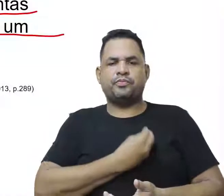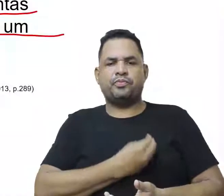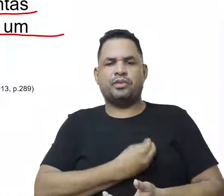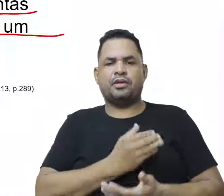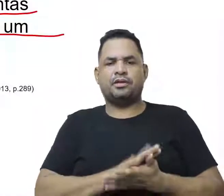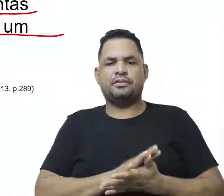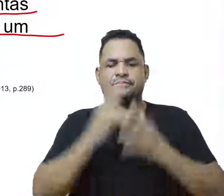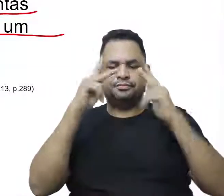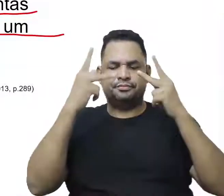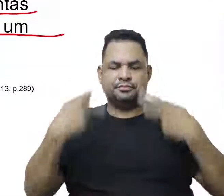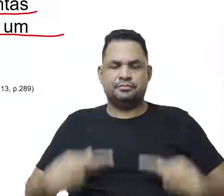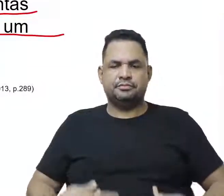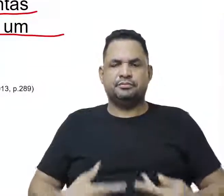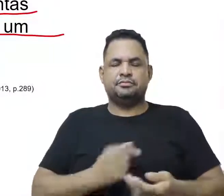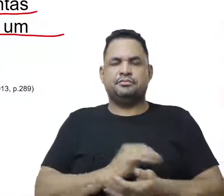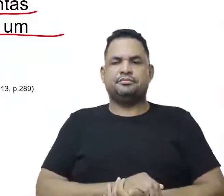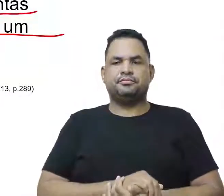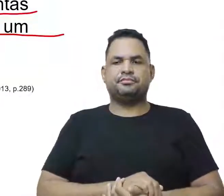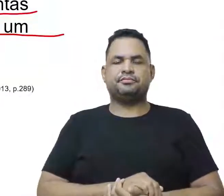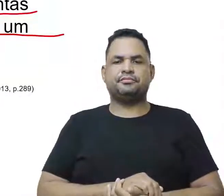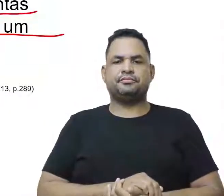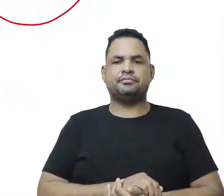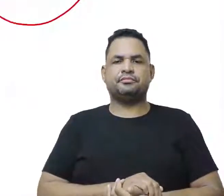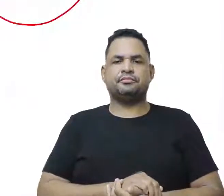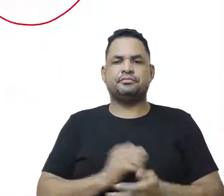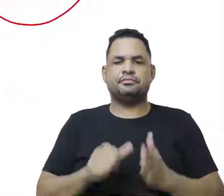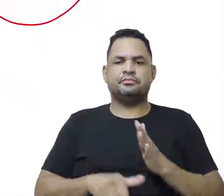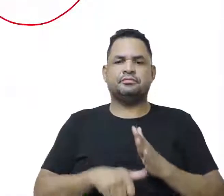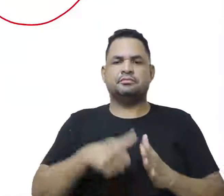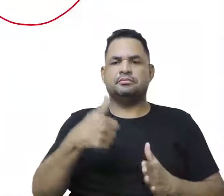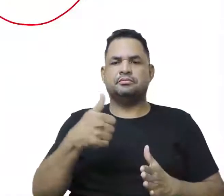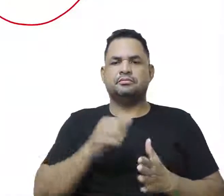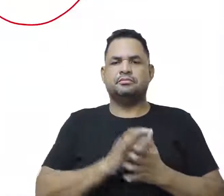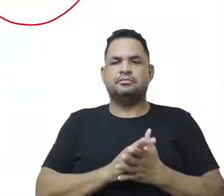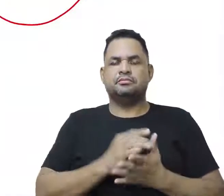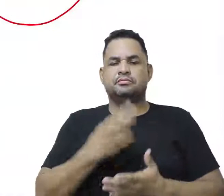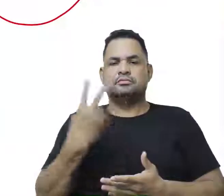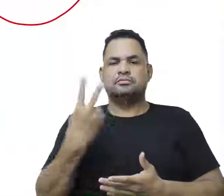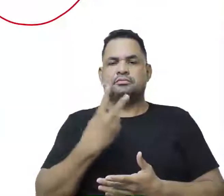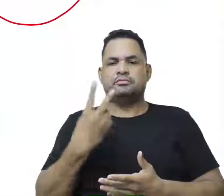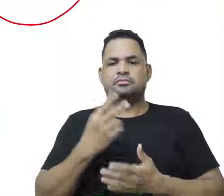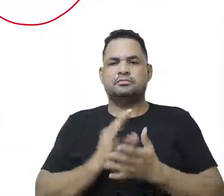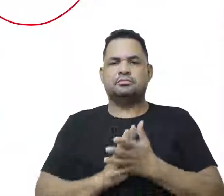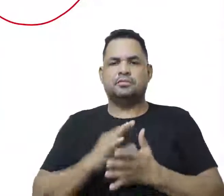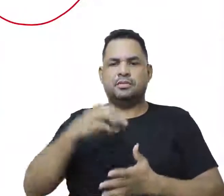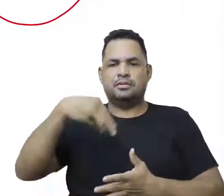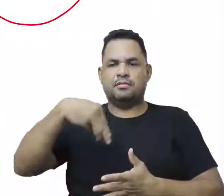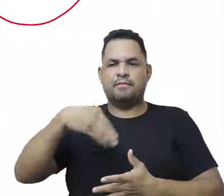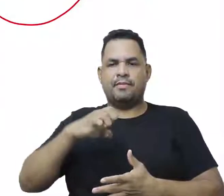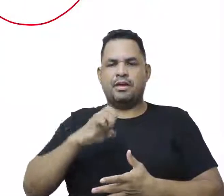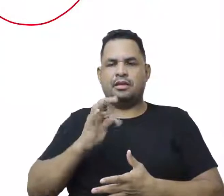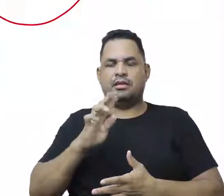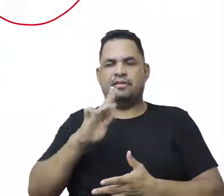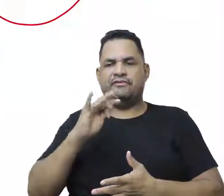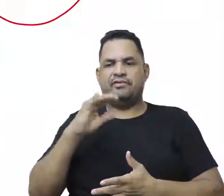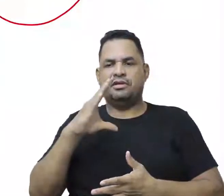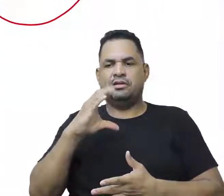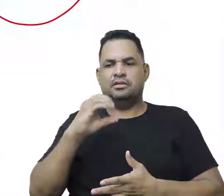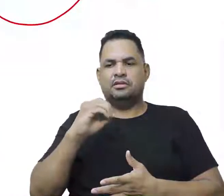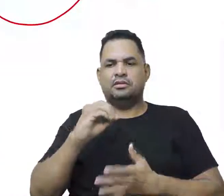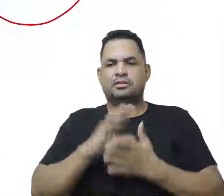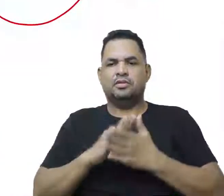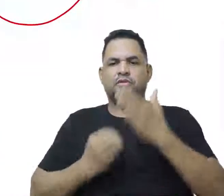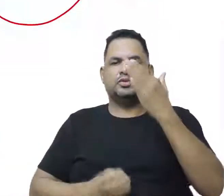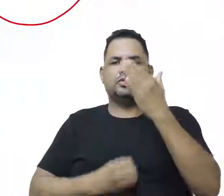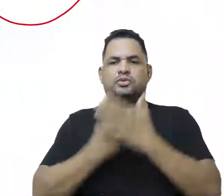da vida humana é esse é o primeiro estágio o segundo já é metafísico que é o nascimento da